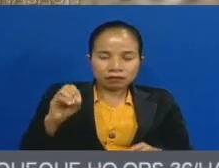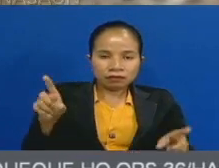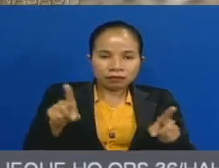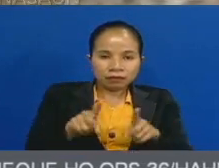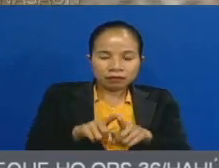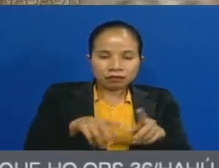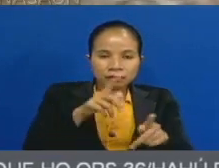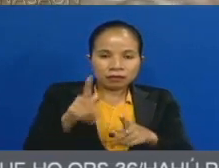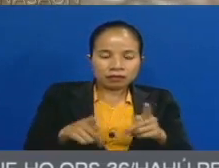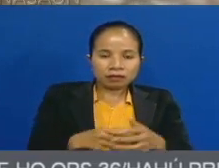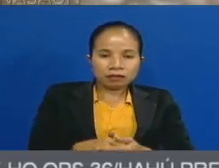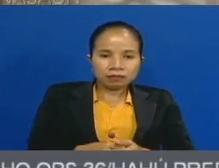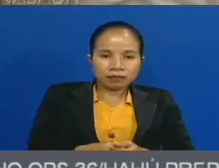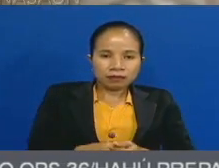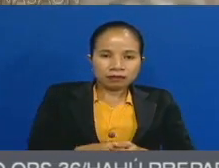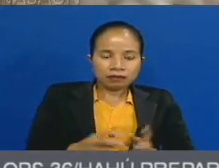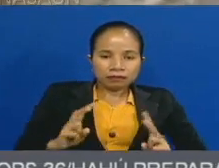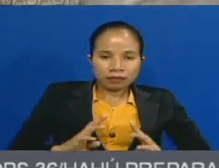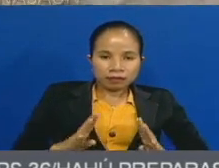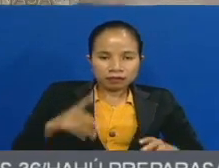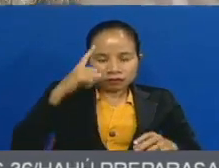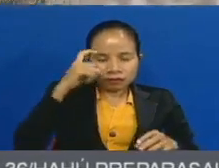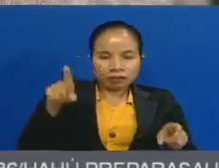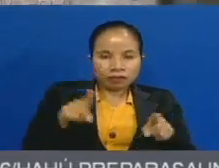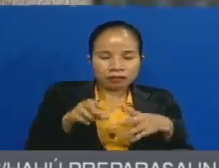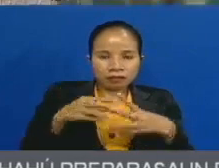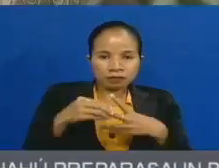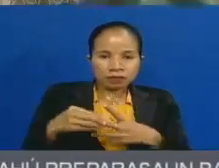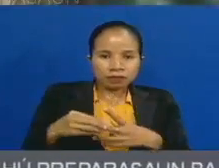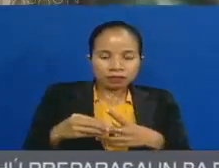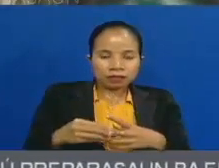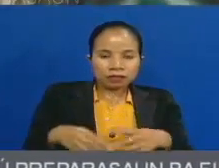anessan ema estadista ida, também iha relação especial iha